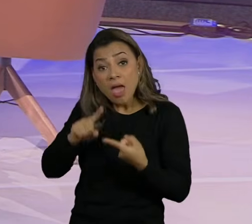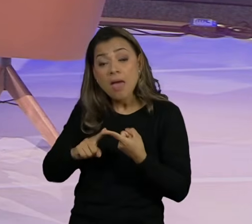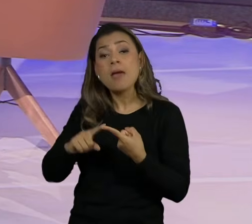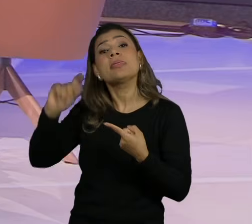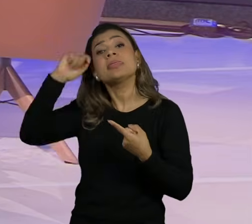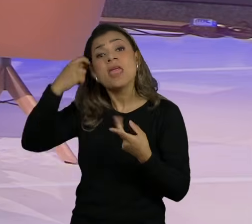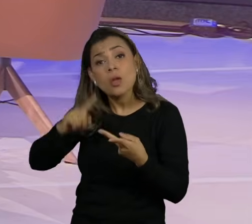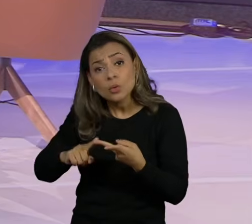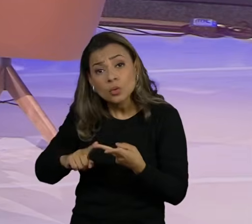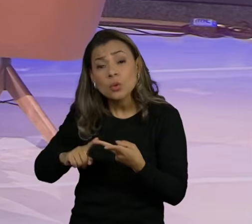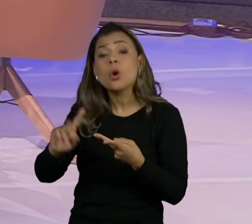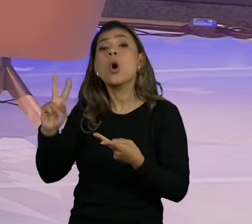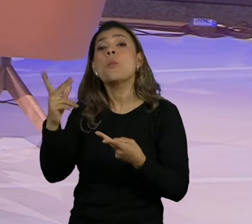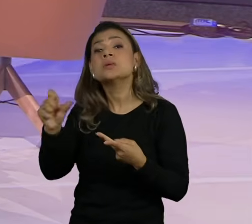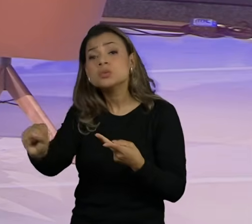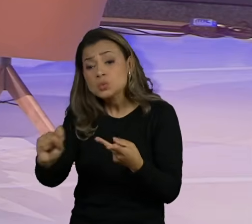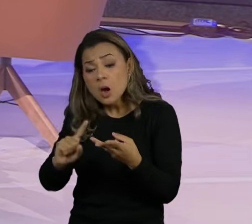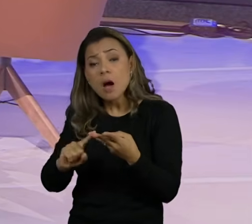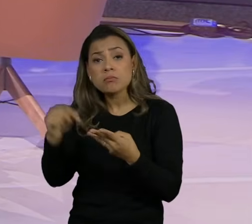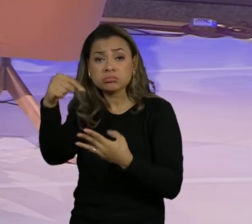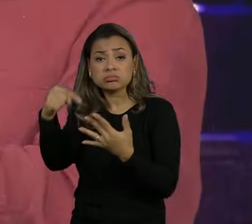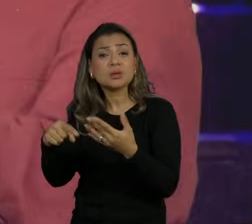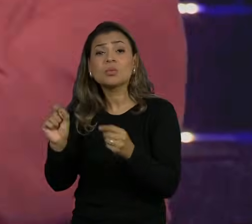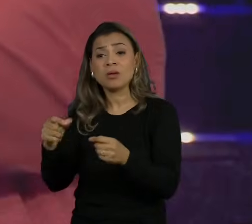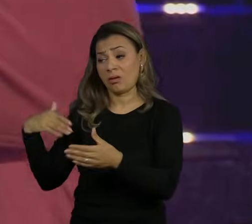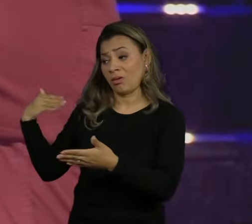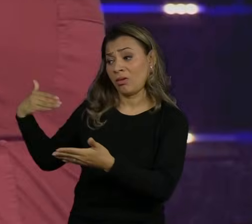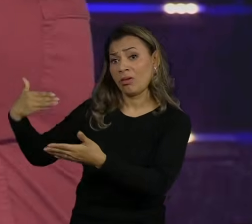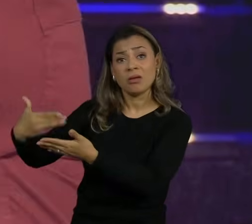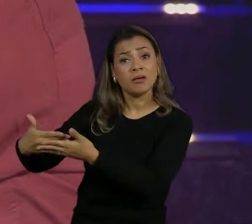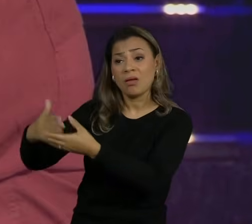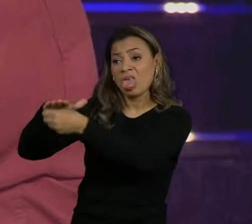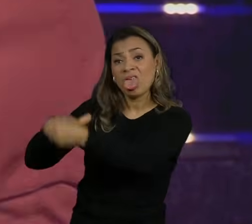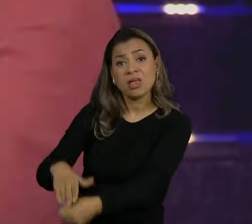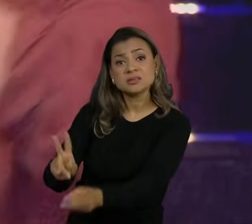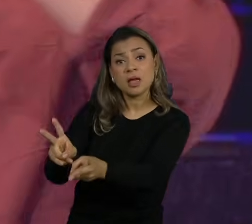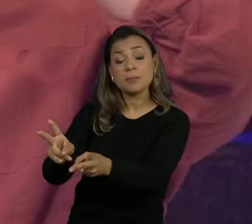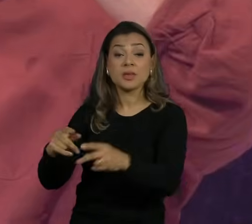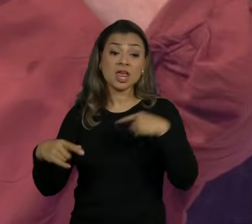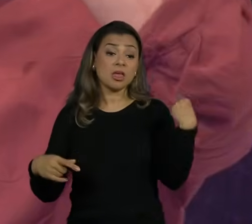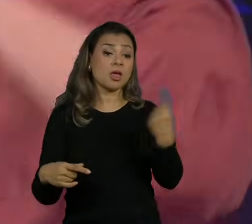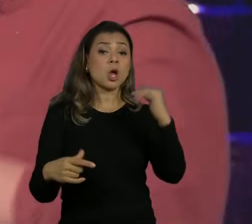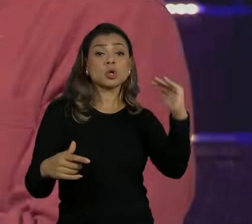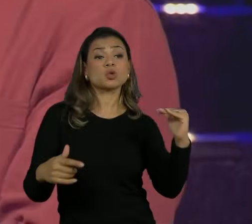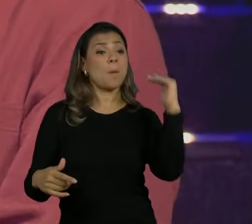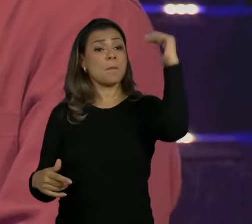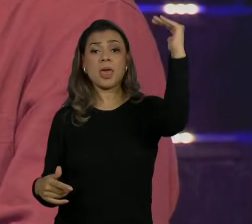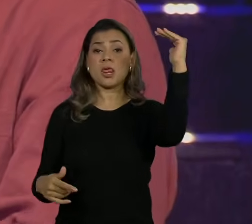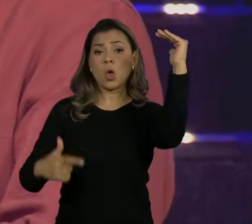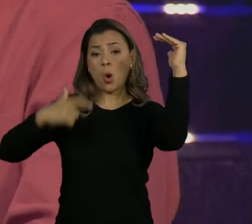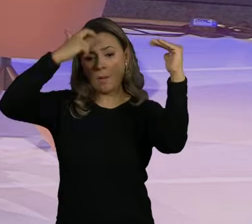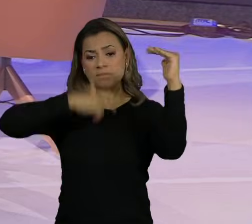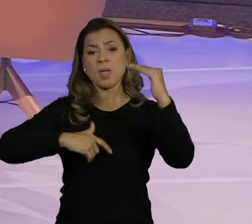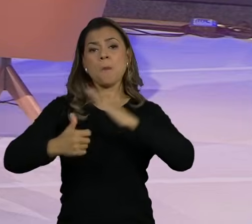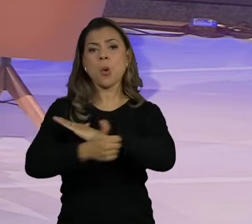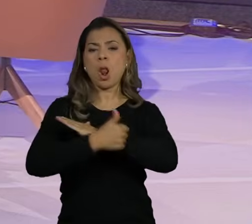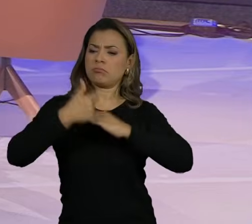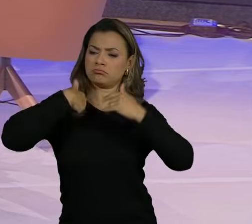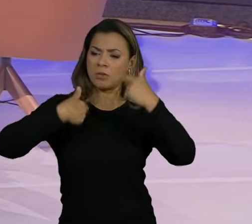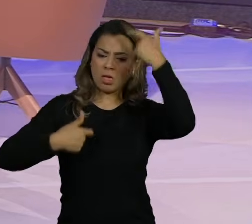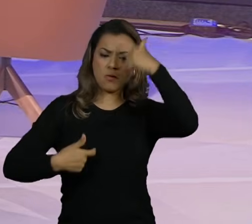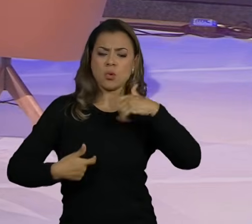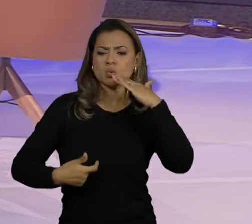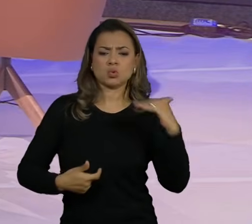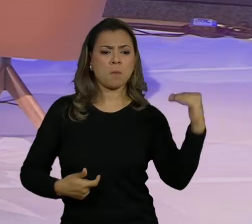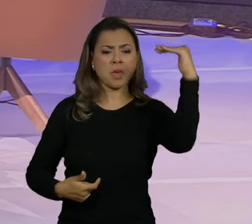negros, homossexuais, etc, etc, para que você se sinta superior a eles moralmente, né? Percebe isso? Então,